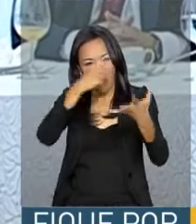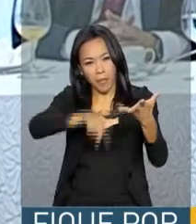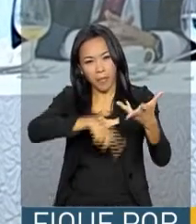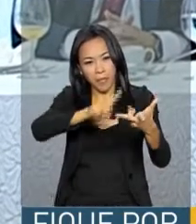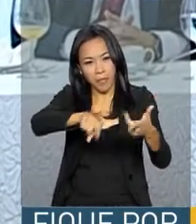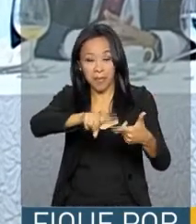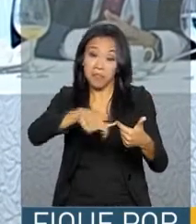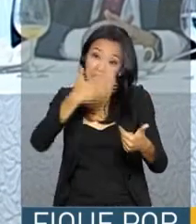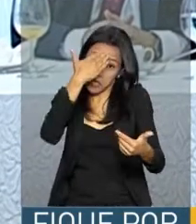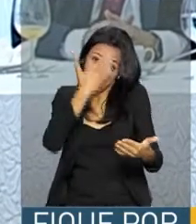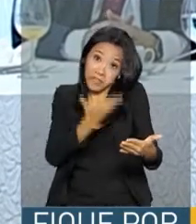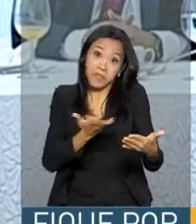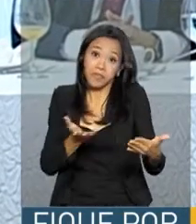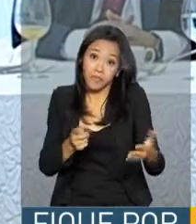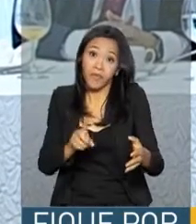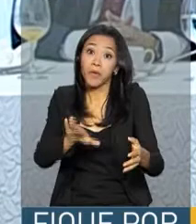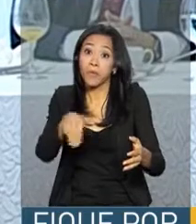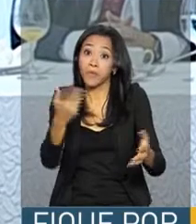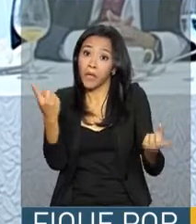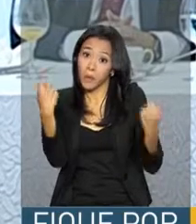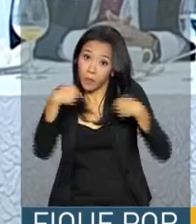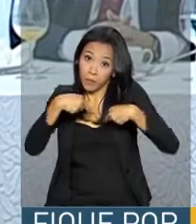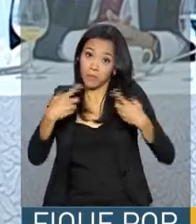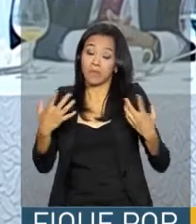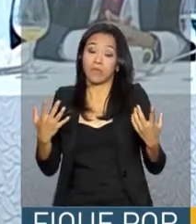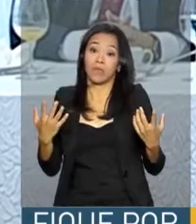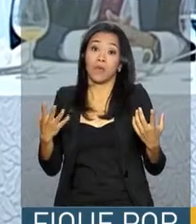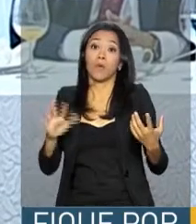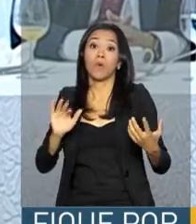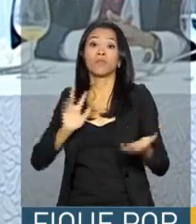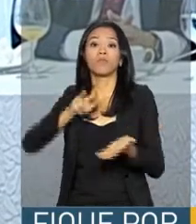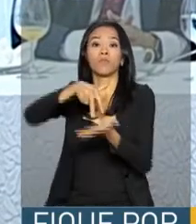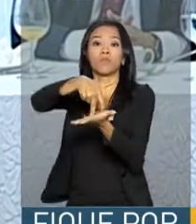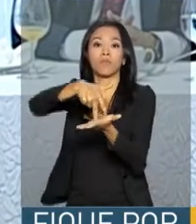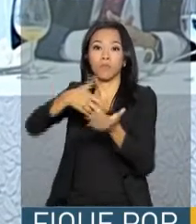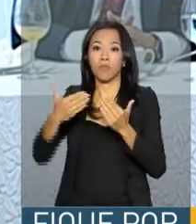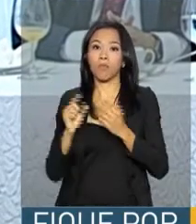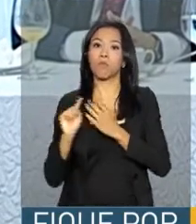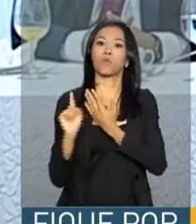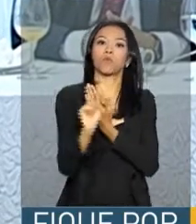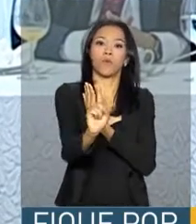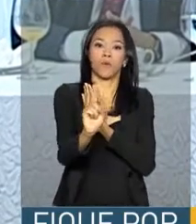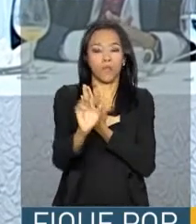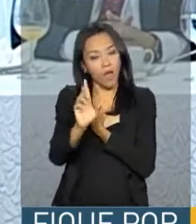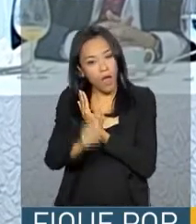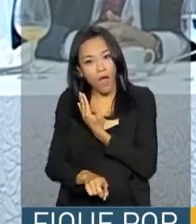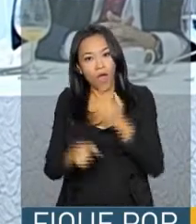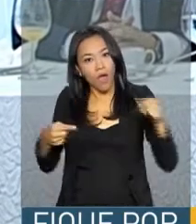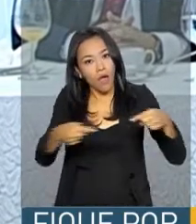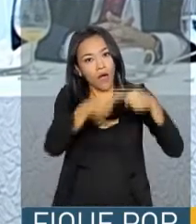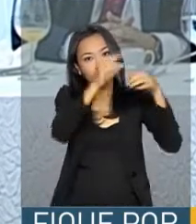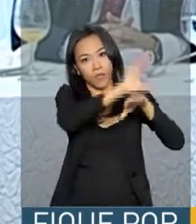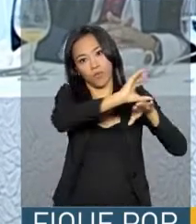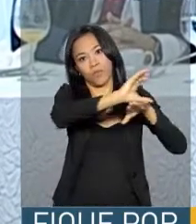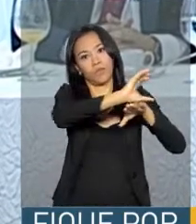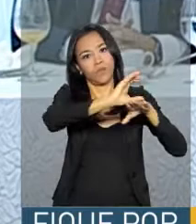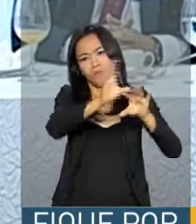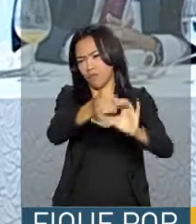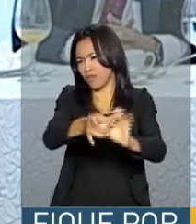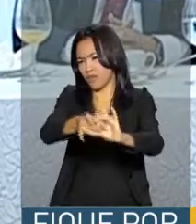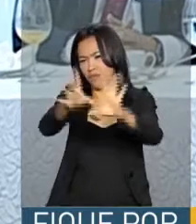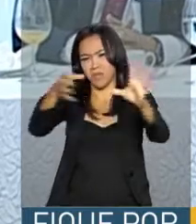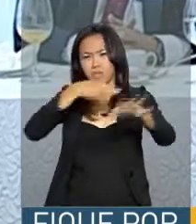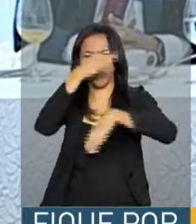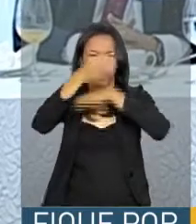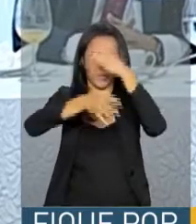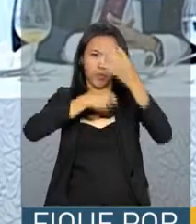porque quando criticam, quando se opõem, quando se posicionam, estão, na verdade, cumprindo o preceito constitucional da mais ampla liberdade de